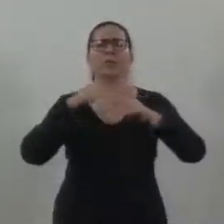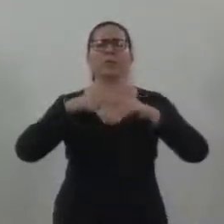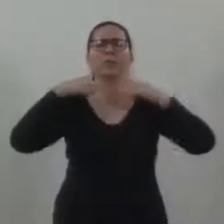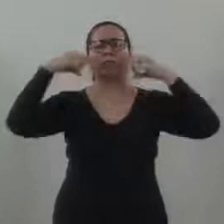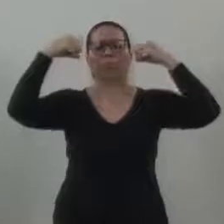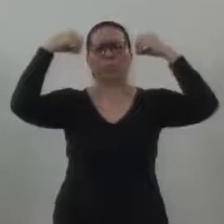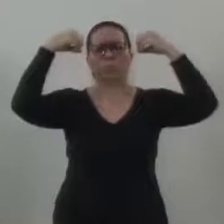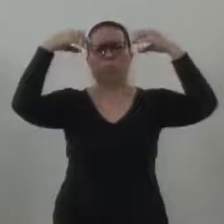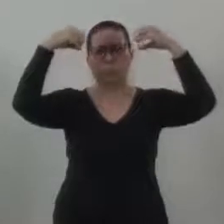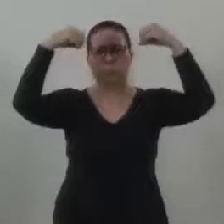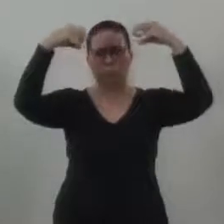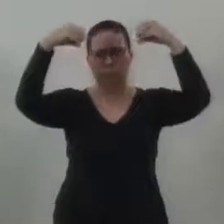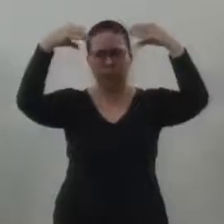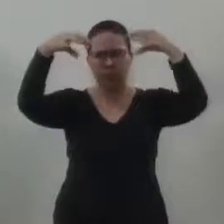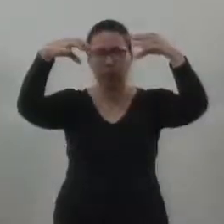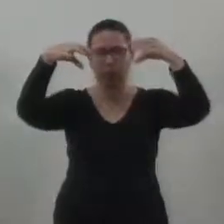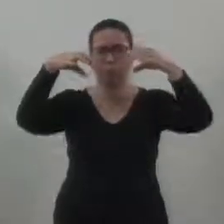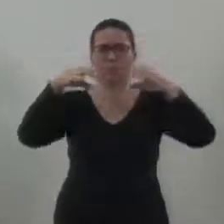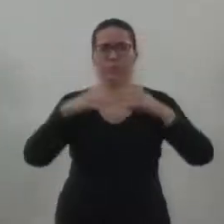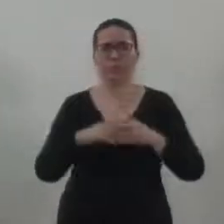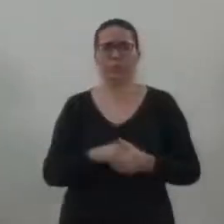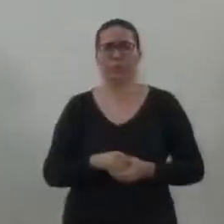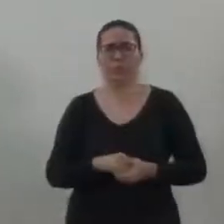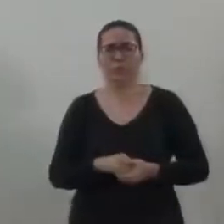público de iluminação.